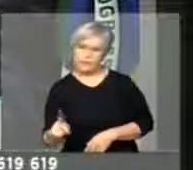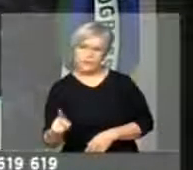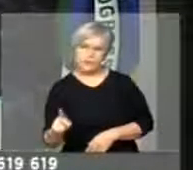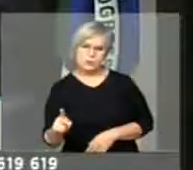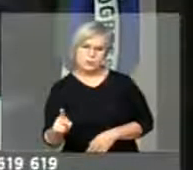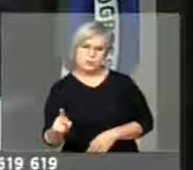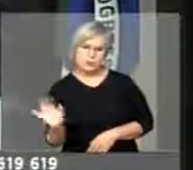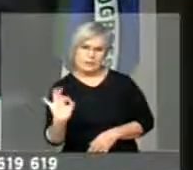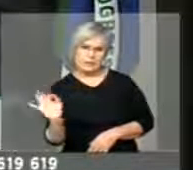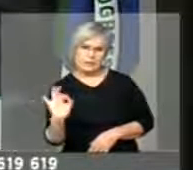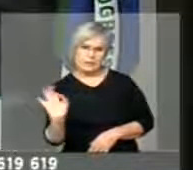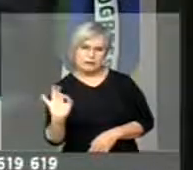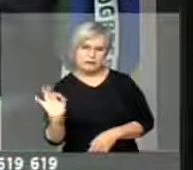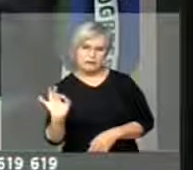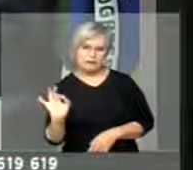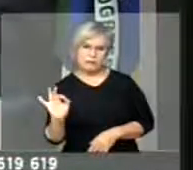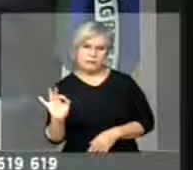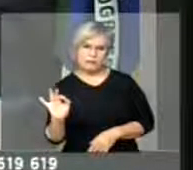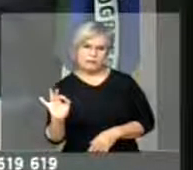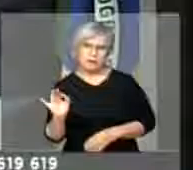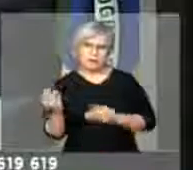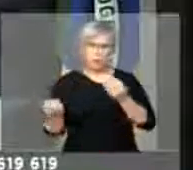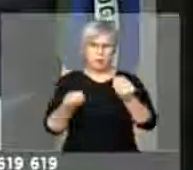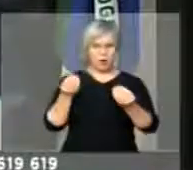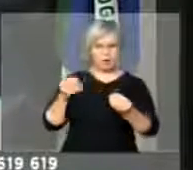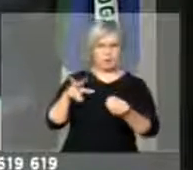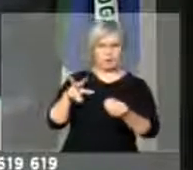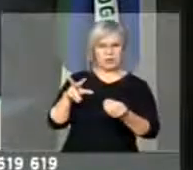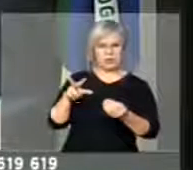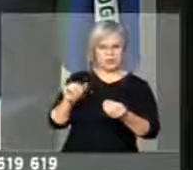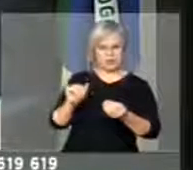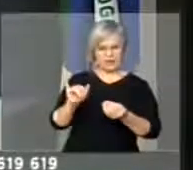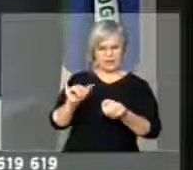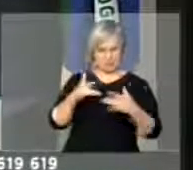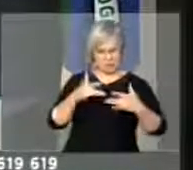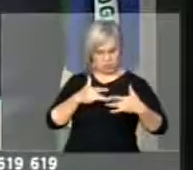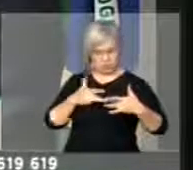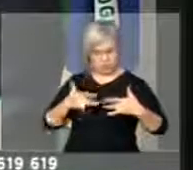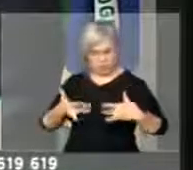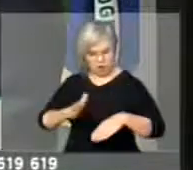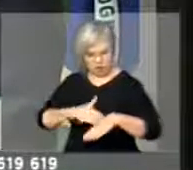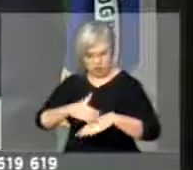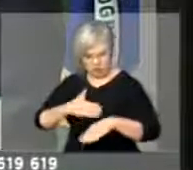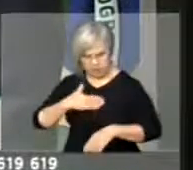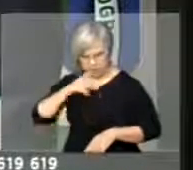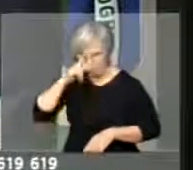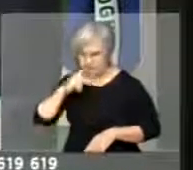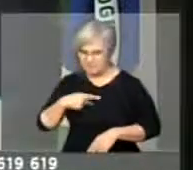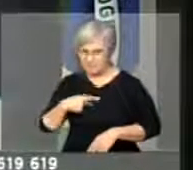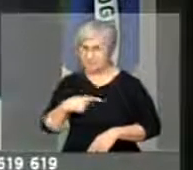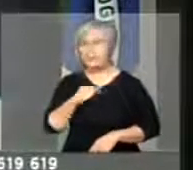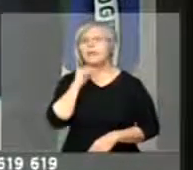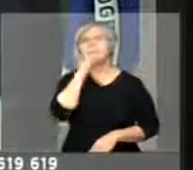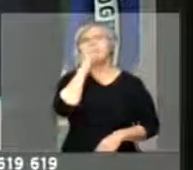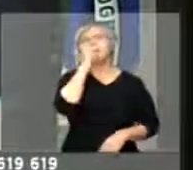sangue, não haveria de ter comigo, que mal conheço.